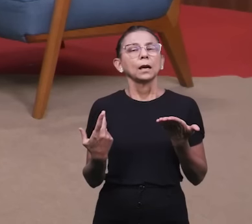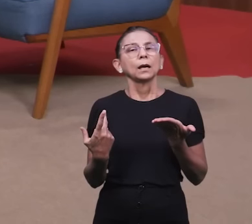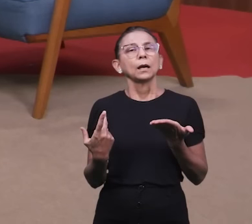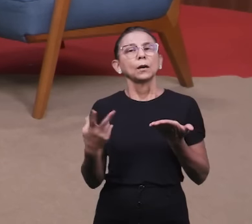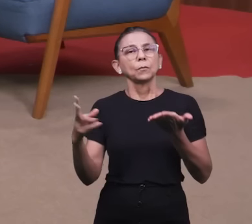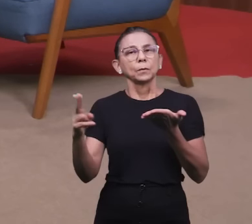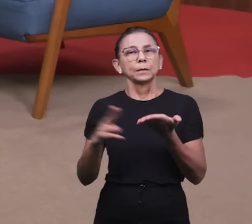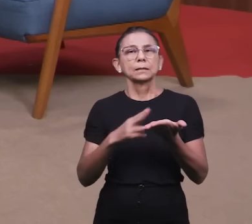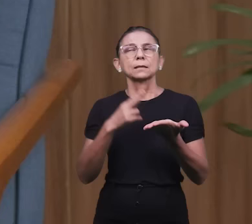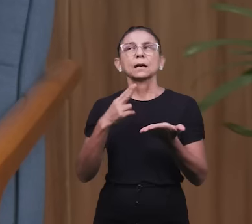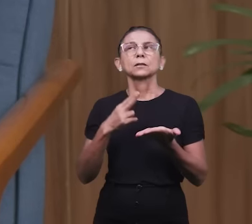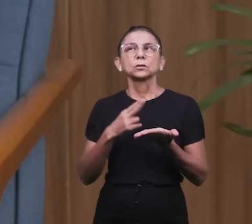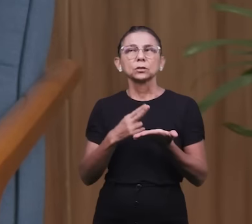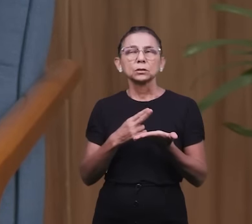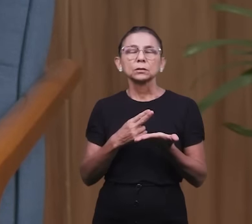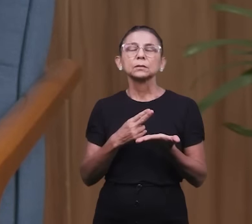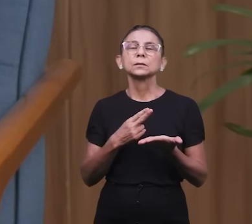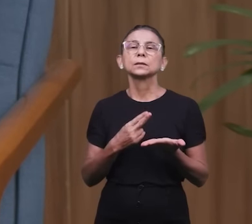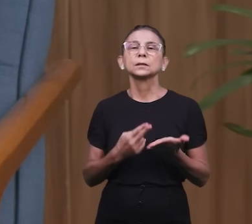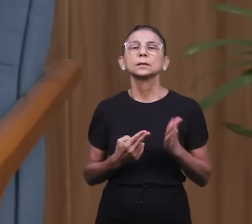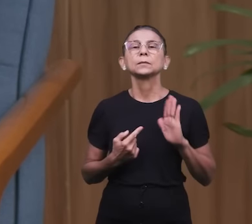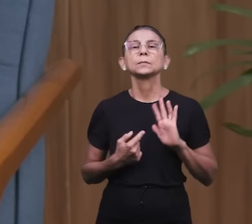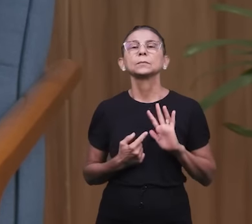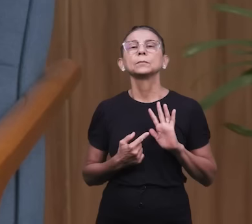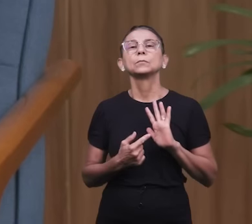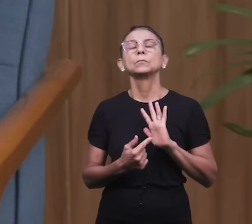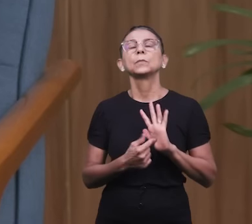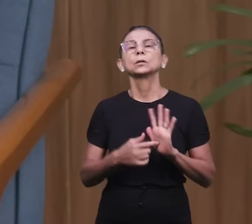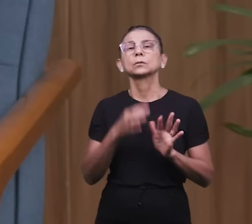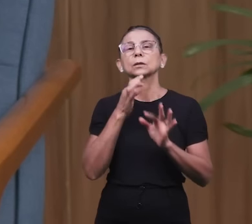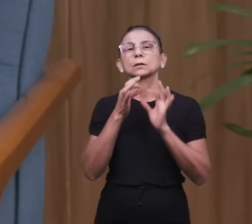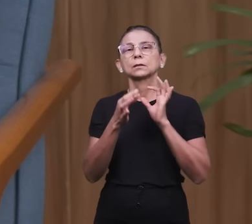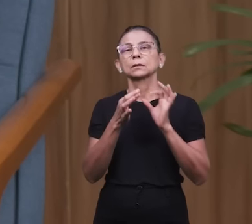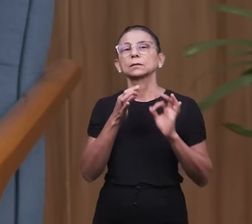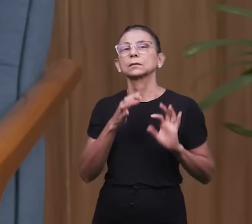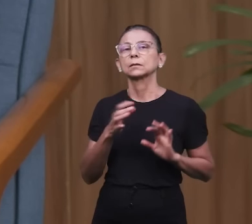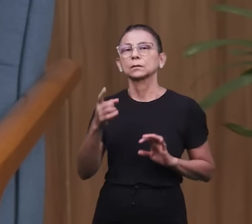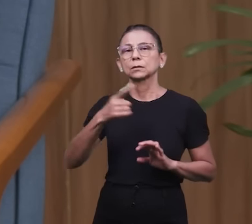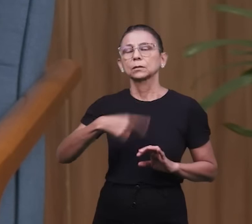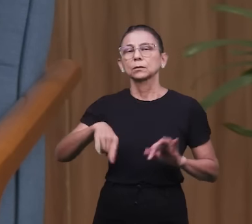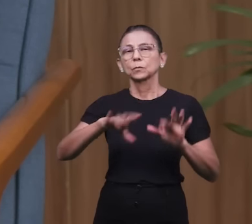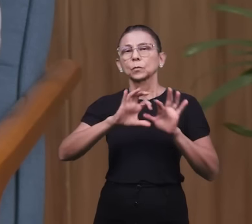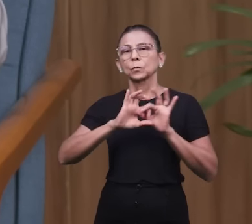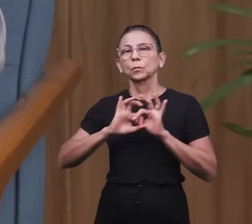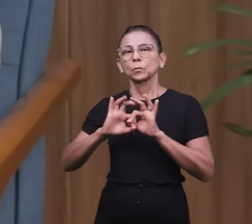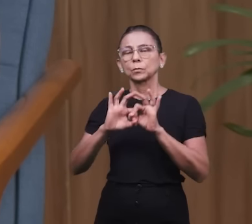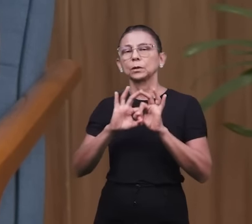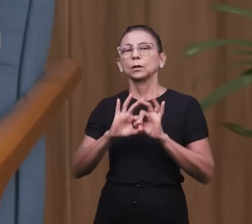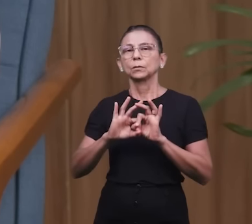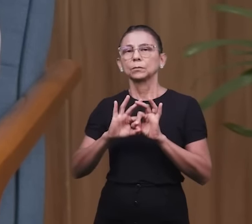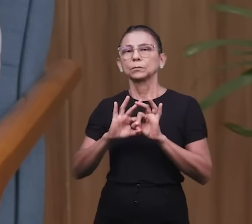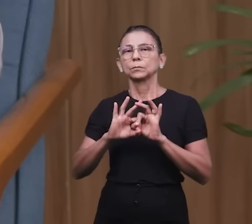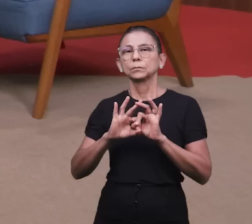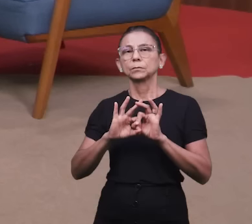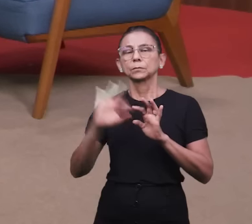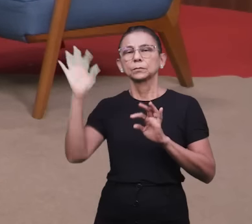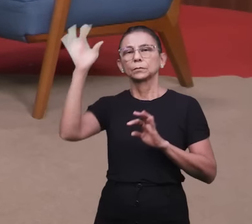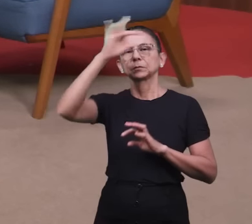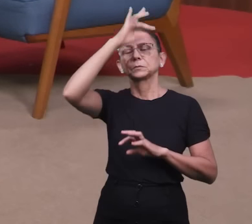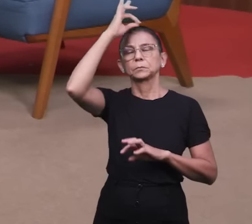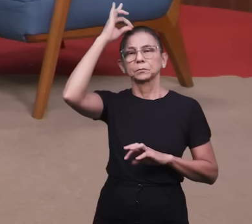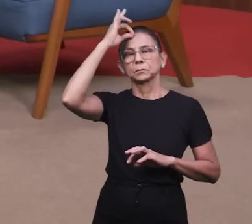que estamos vivendo uma comunhão do Espírito Santo porque nós vamos entrar nesse assunto aqui Amém de maneira clara e direta